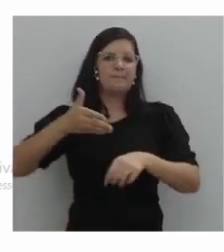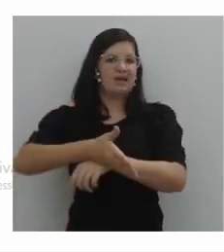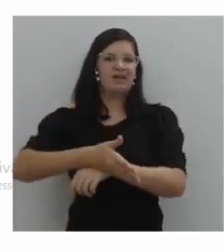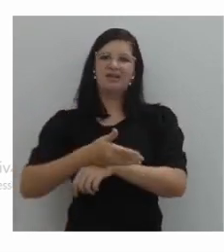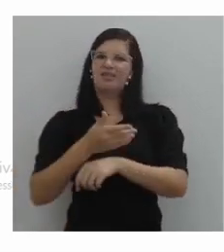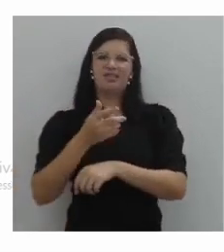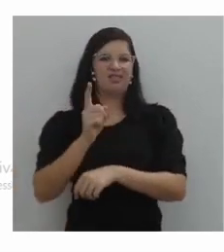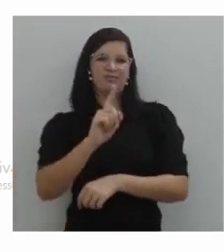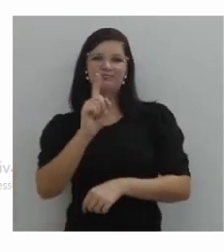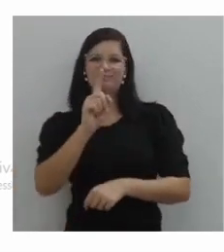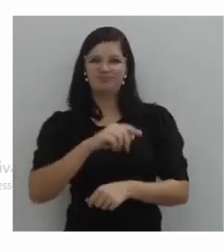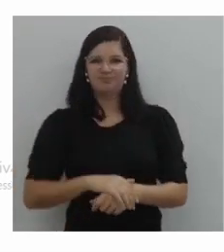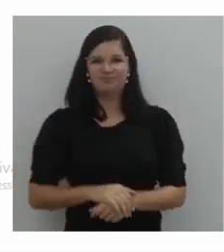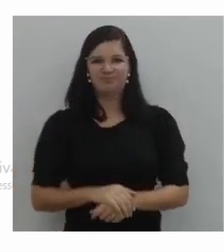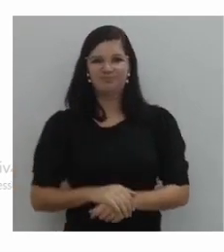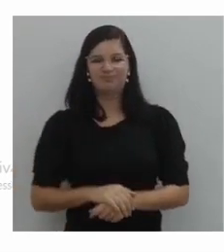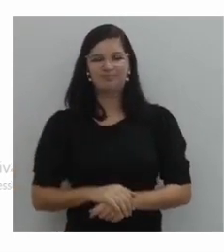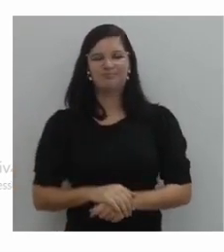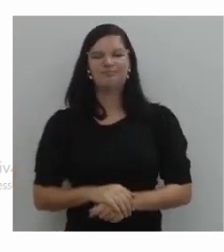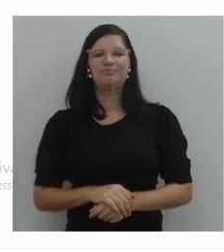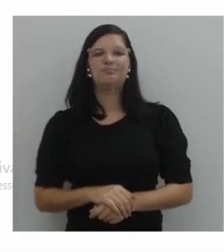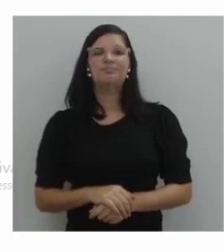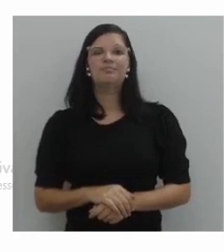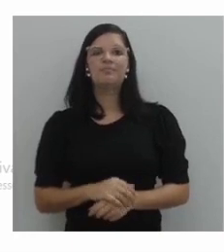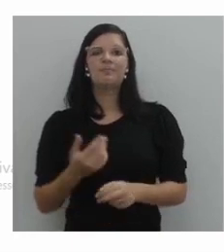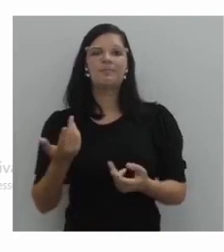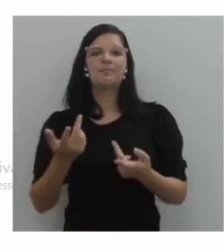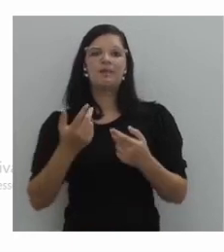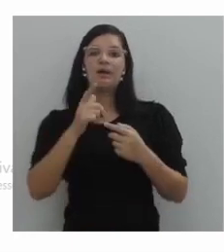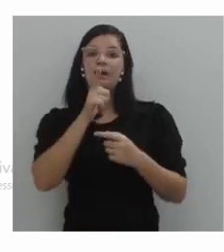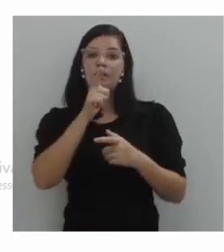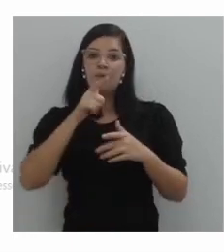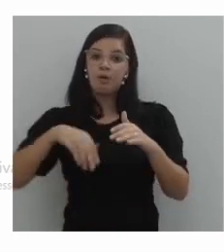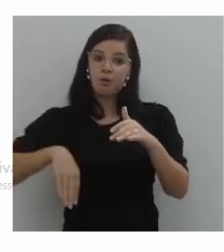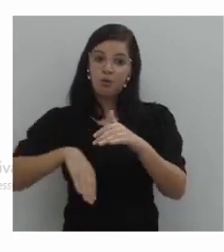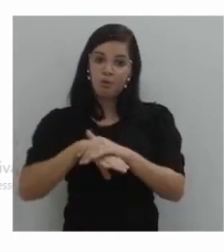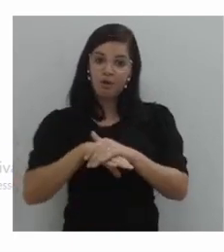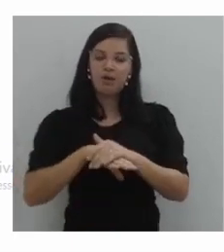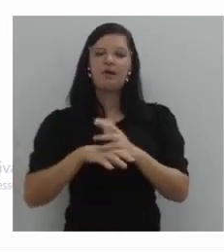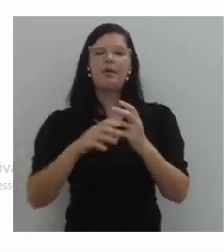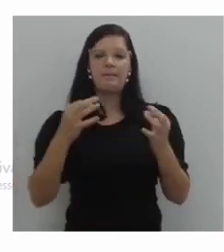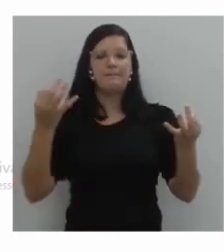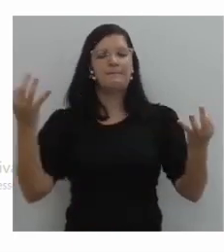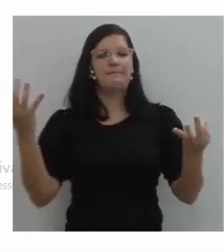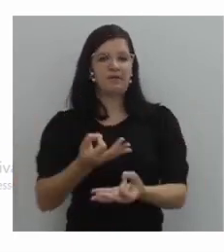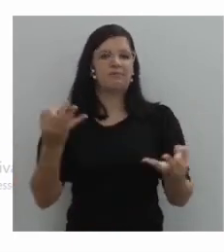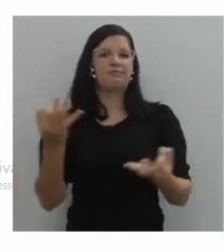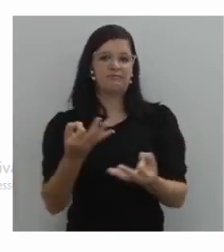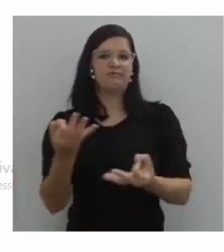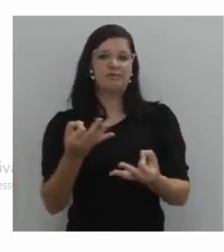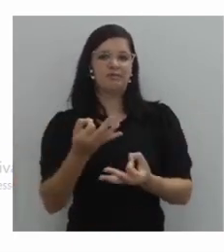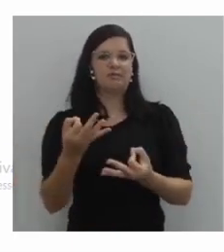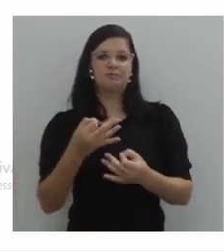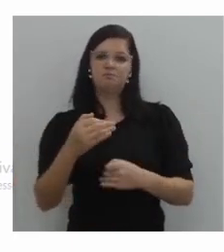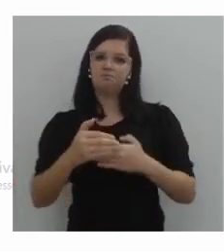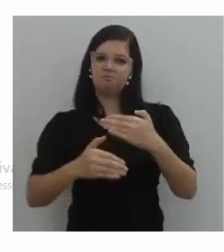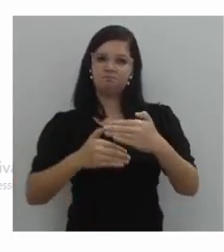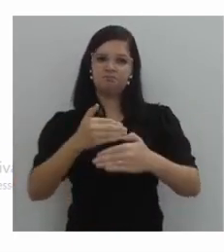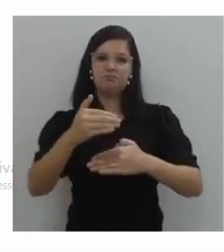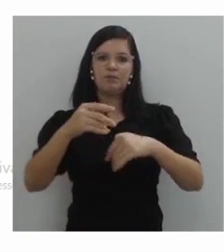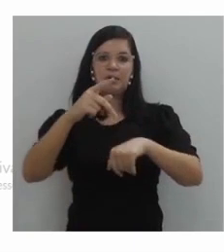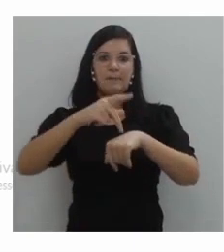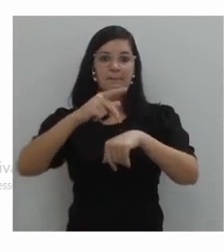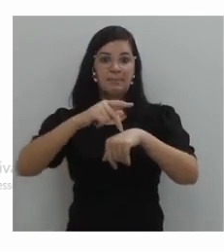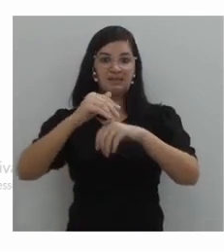impermeáveis, tá? Ou seja, a água ela não vai passar dessa área, tá? E esse armazenamento ele fica cada vez mais perfeito ao longo de que a